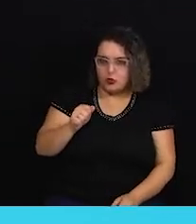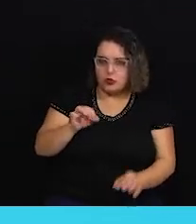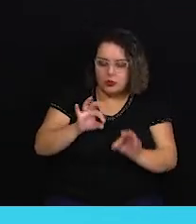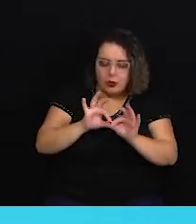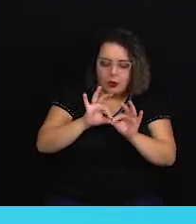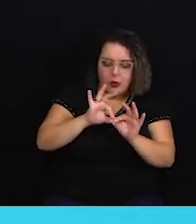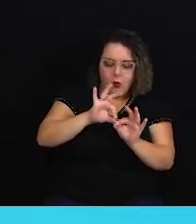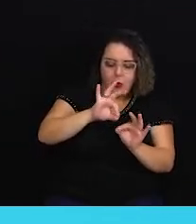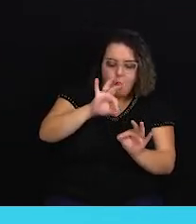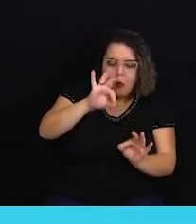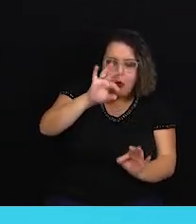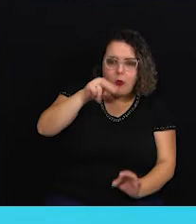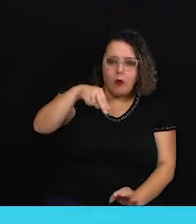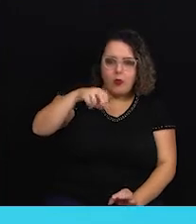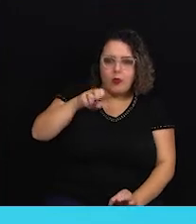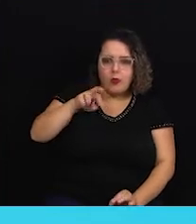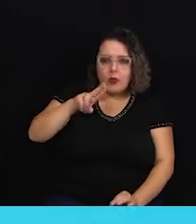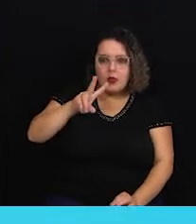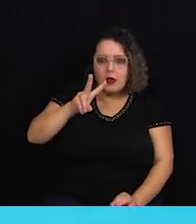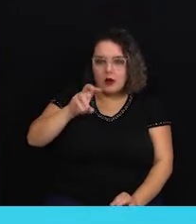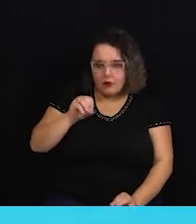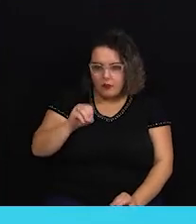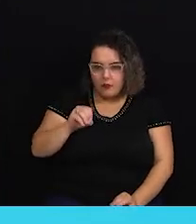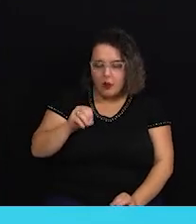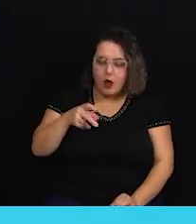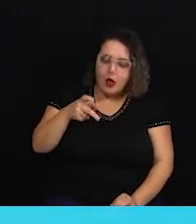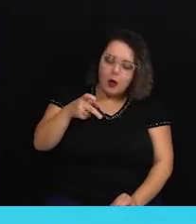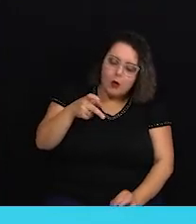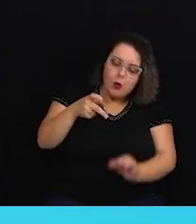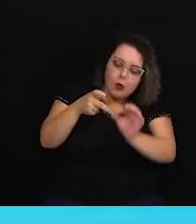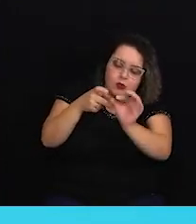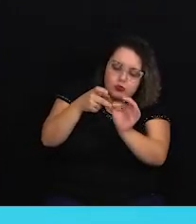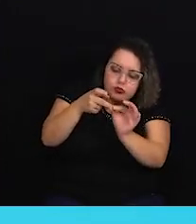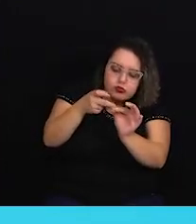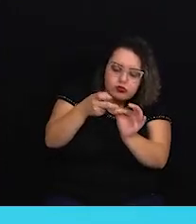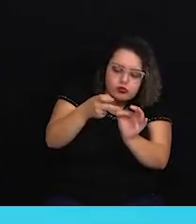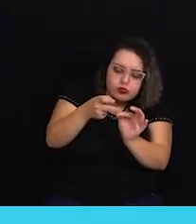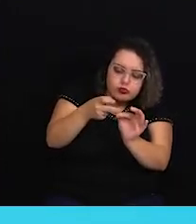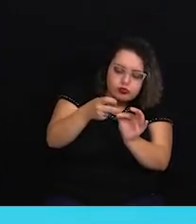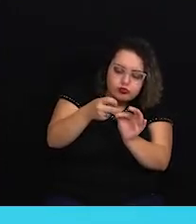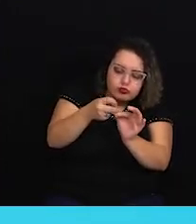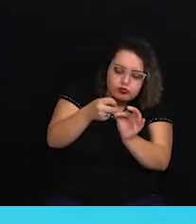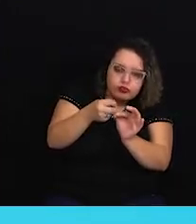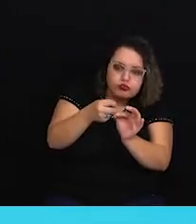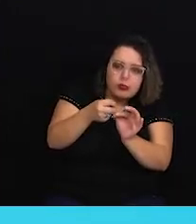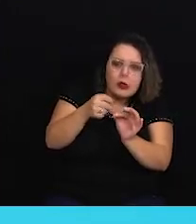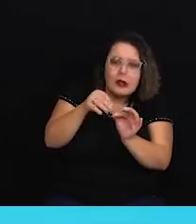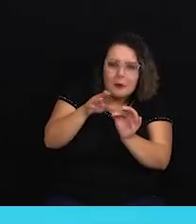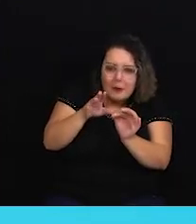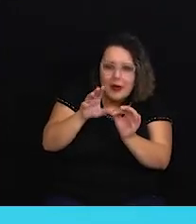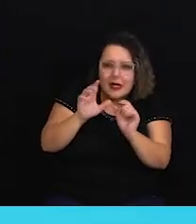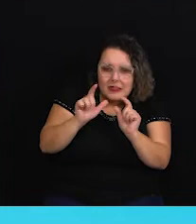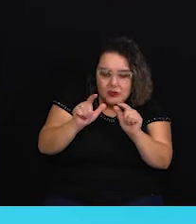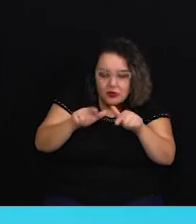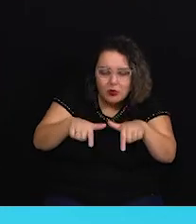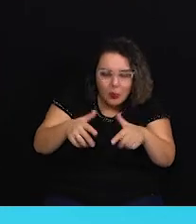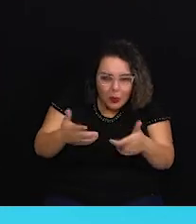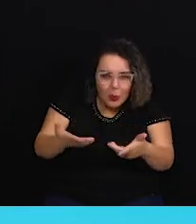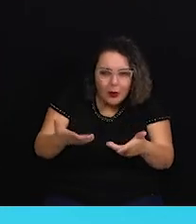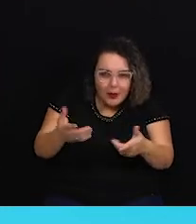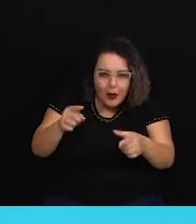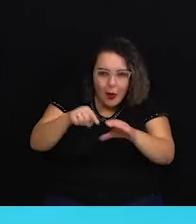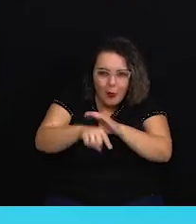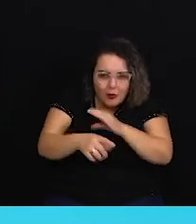traz dor para aquele joelho. Então, você injeta o anestésico só ao redor daquele nervo. Então, é uma anestesia, vamos dizer assim, muito mais localizada.